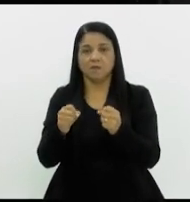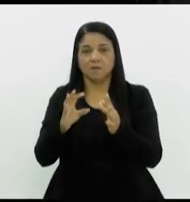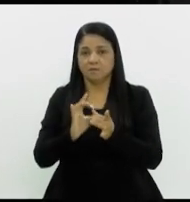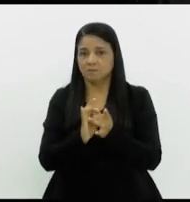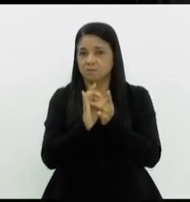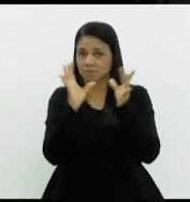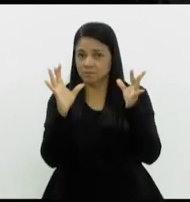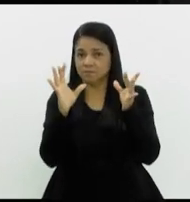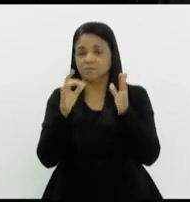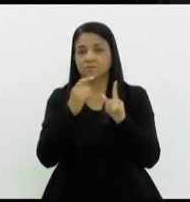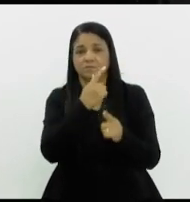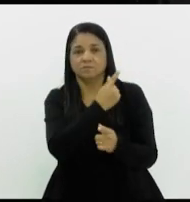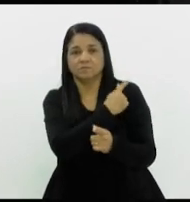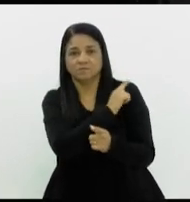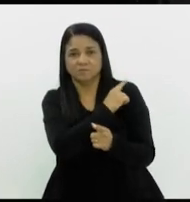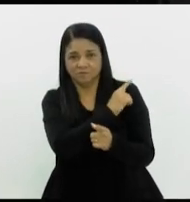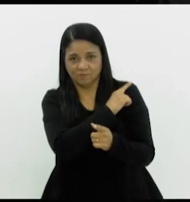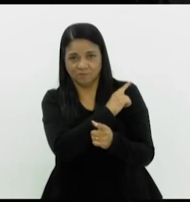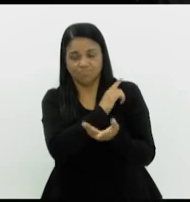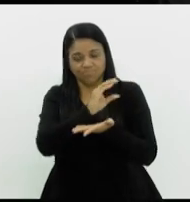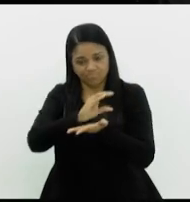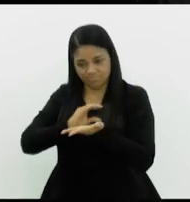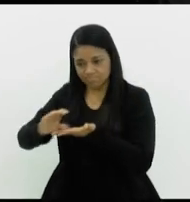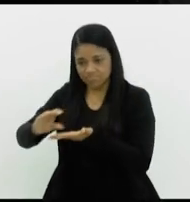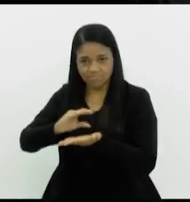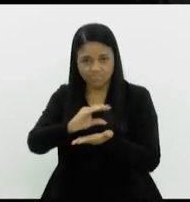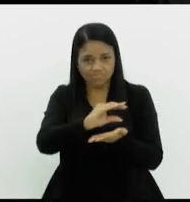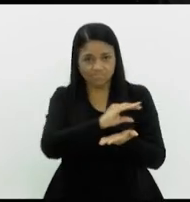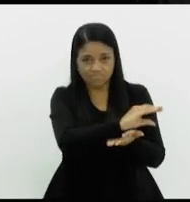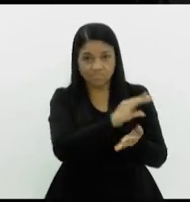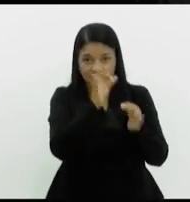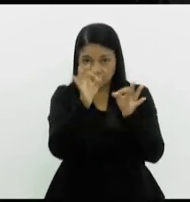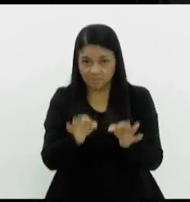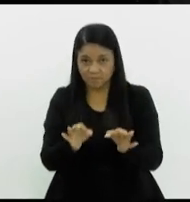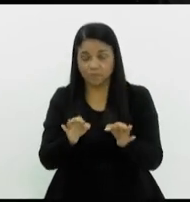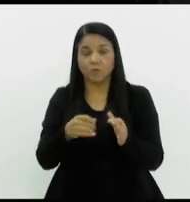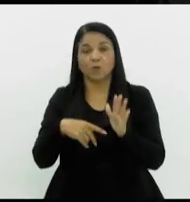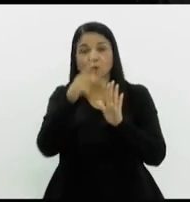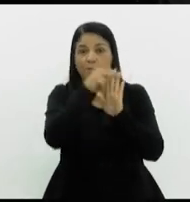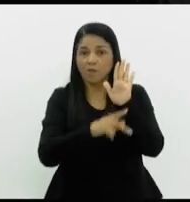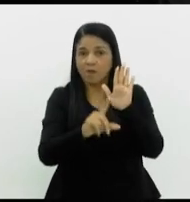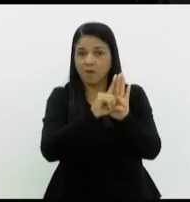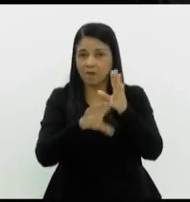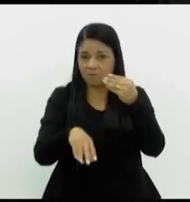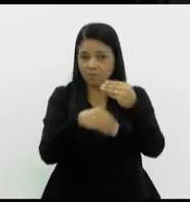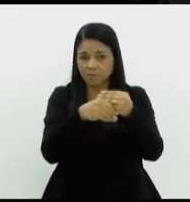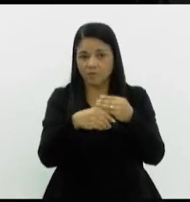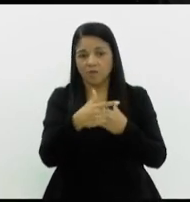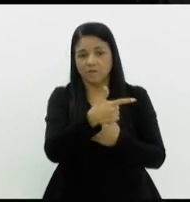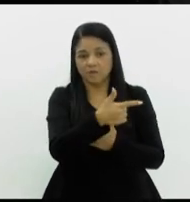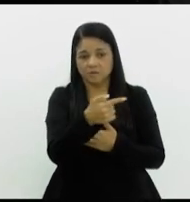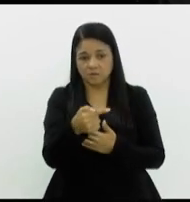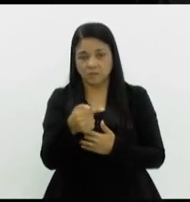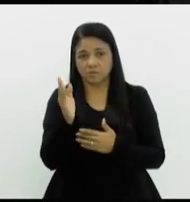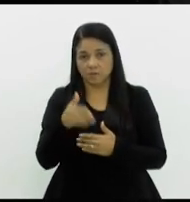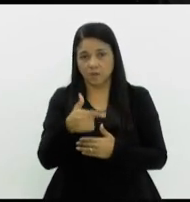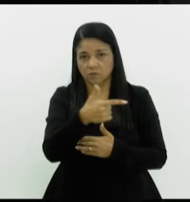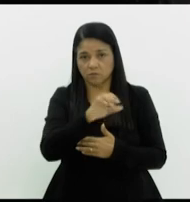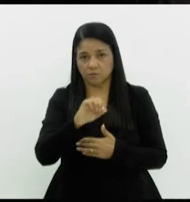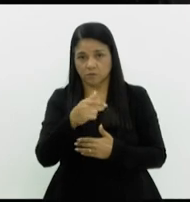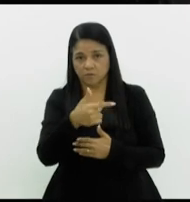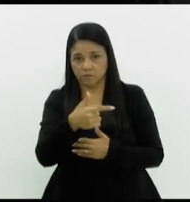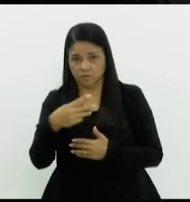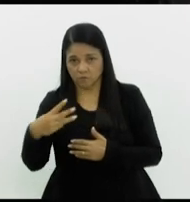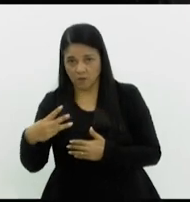democratização da gestão dos recursos. O projeto de lei complementar 27 de 2024,